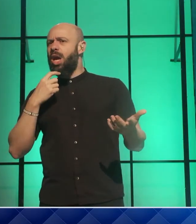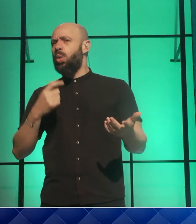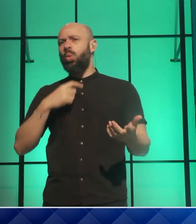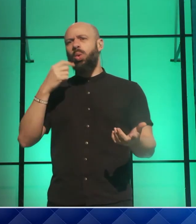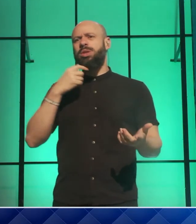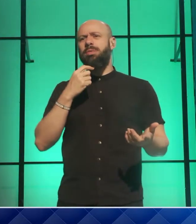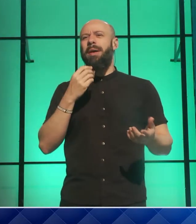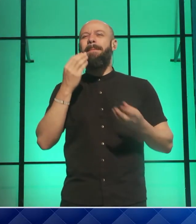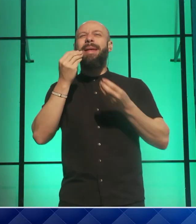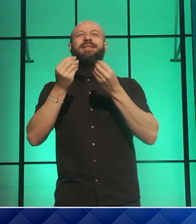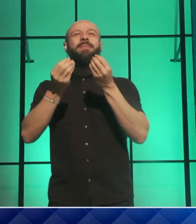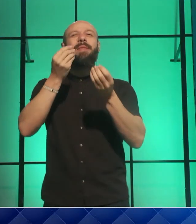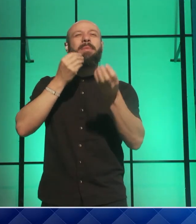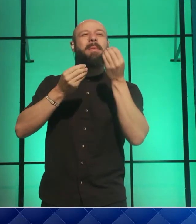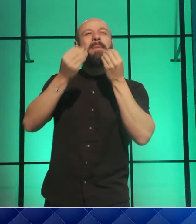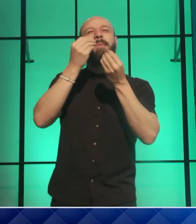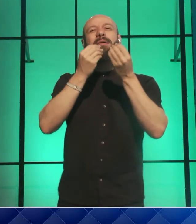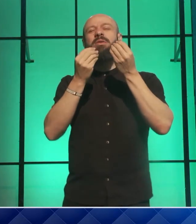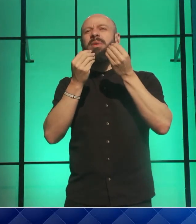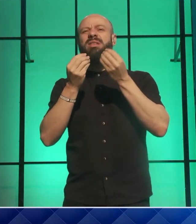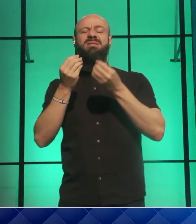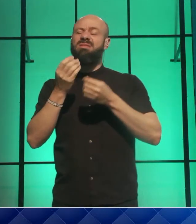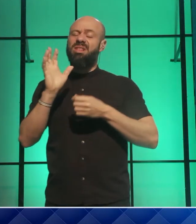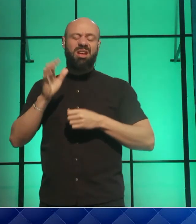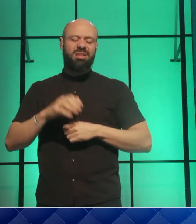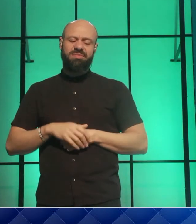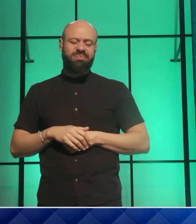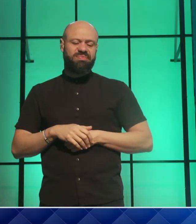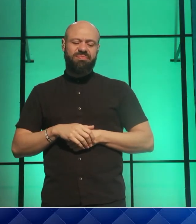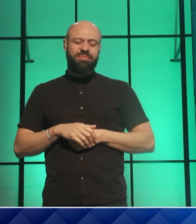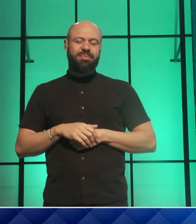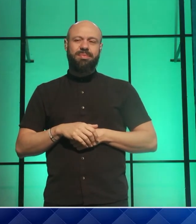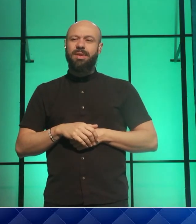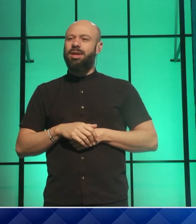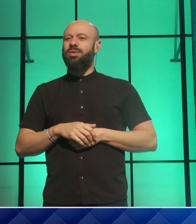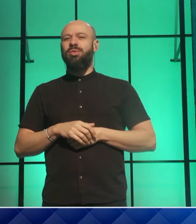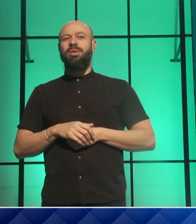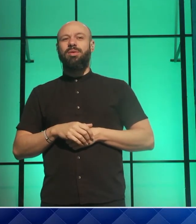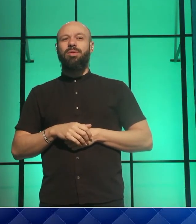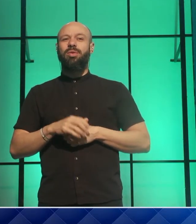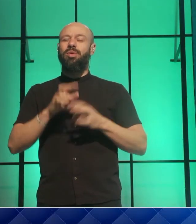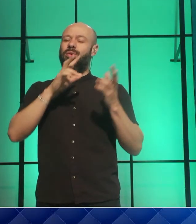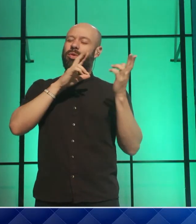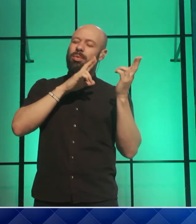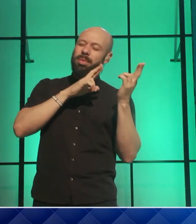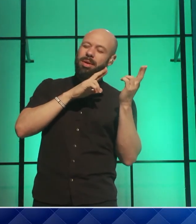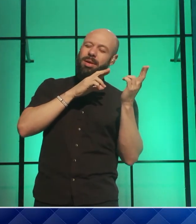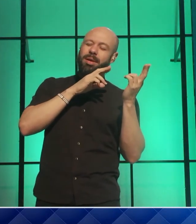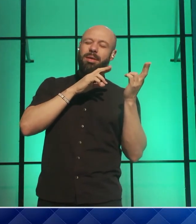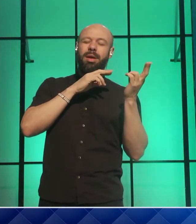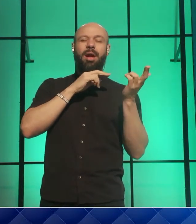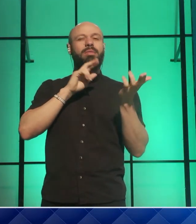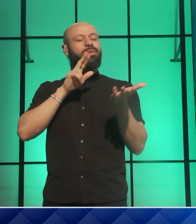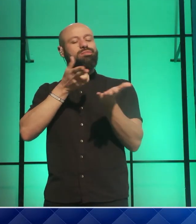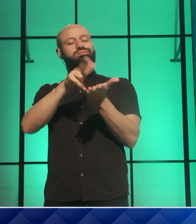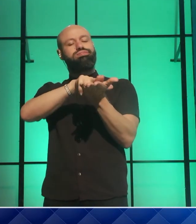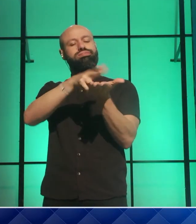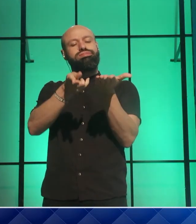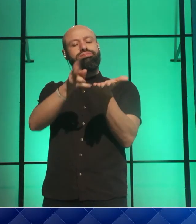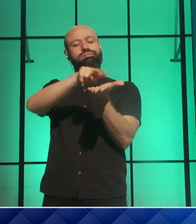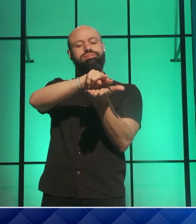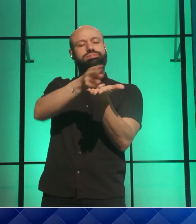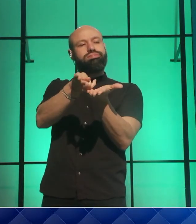nem prazer comer, se alimentar, buscar. Ele diz: eu não consigo dormir, eu rolo na cama de um lado para o